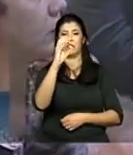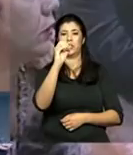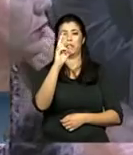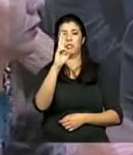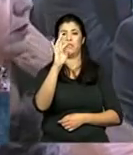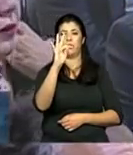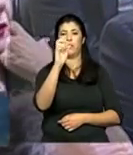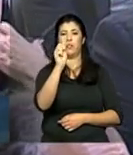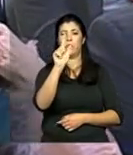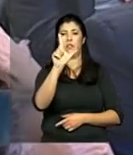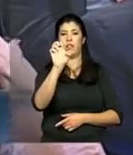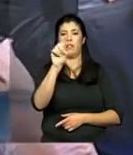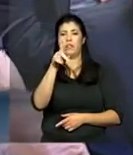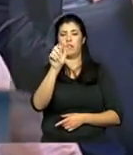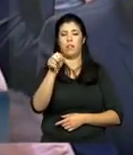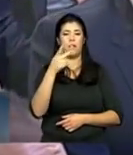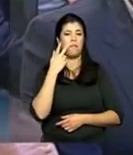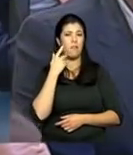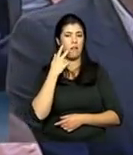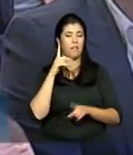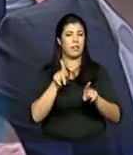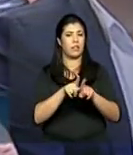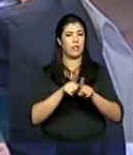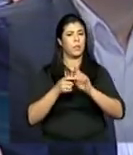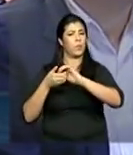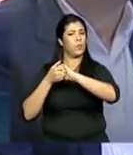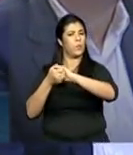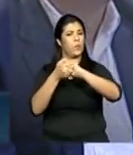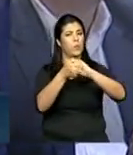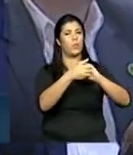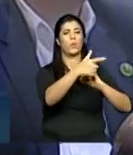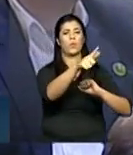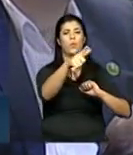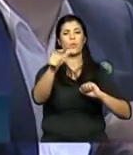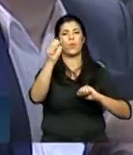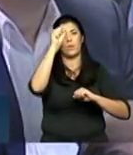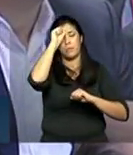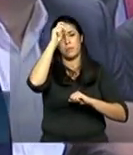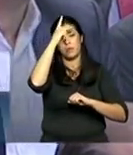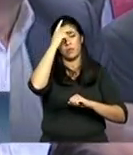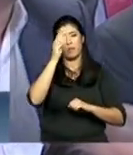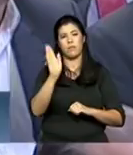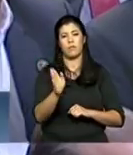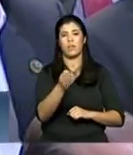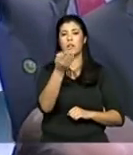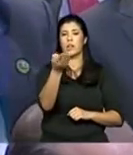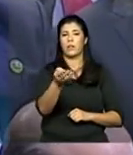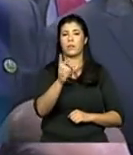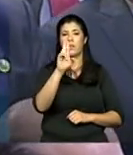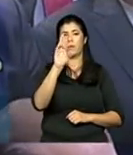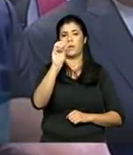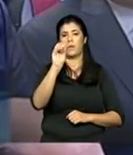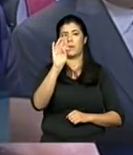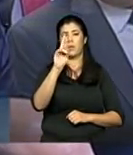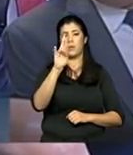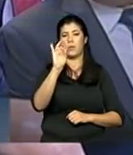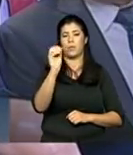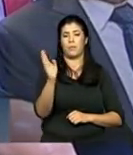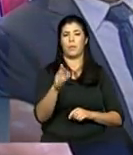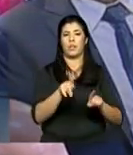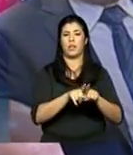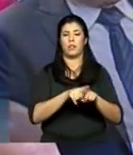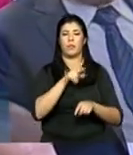desejo cumprimentar todos os prefeitos que vieram participar desse evento, Roberto Cláudio, meu caro presidente da